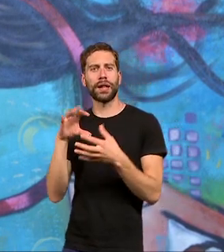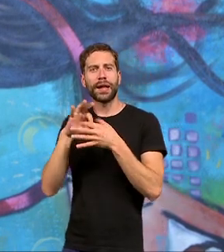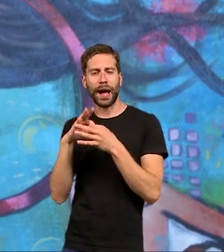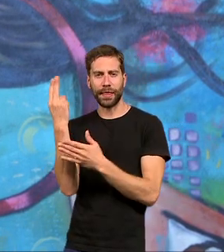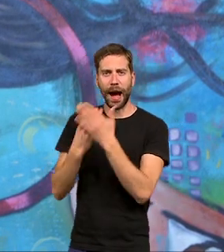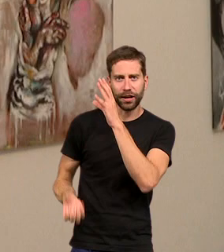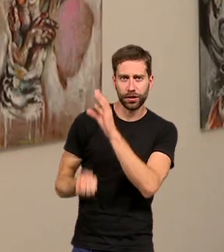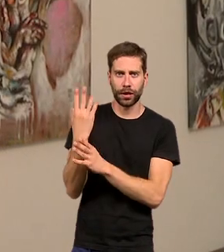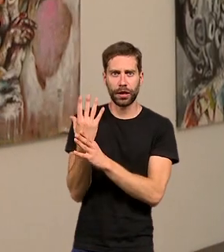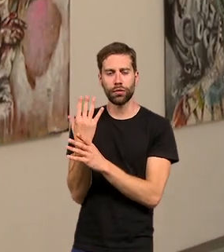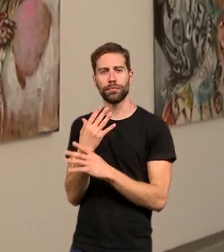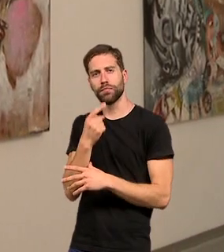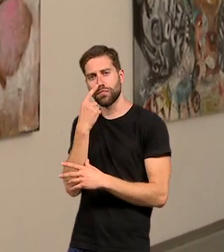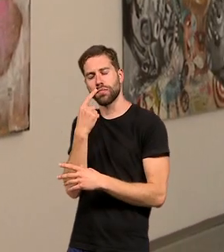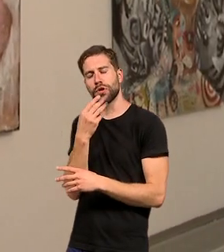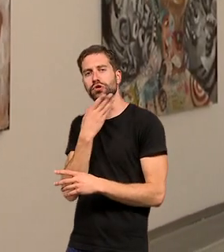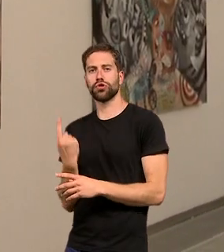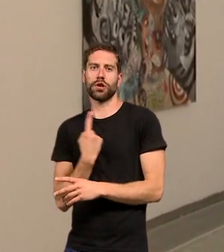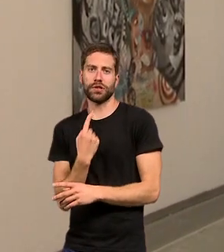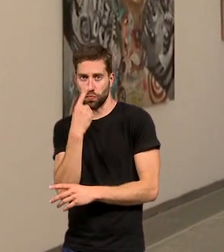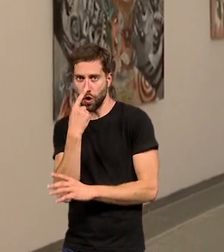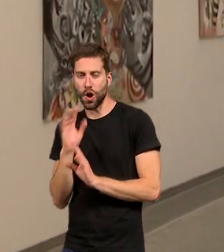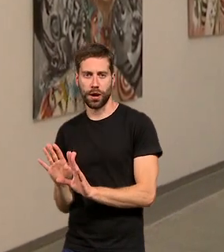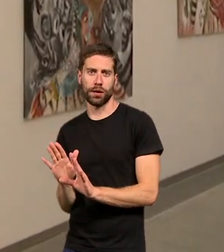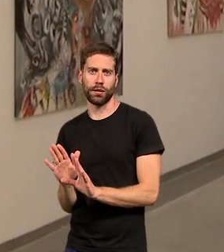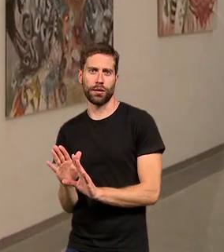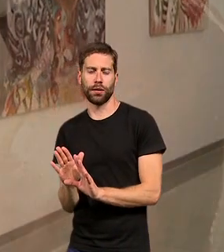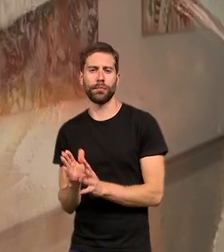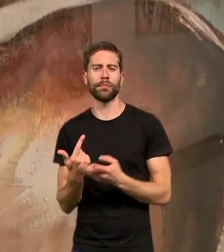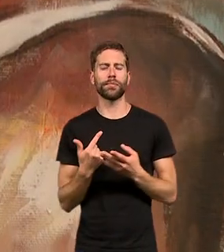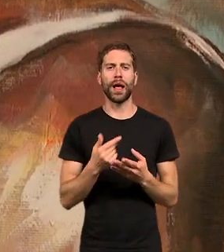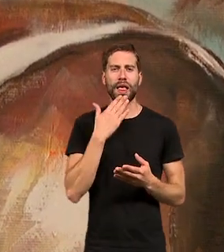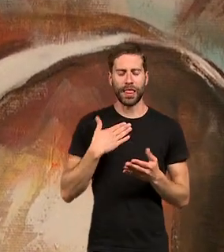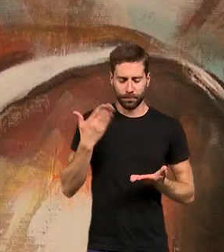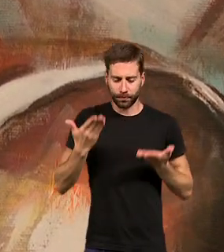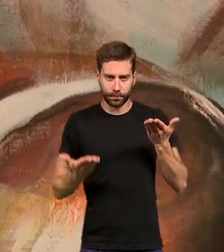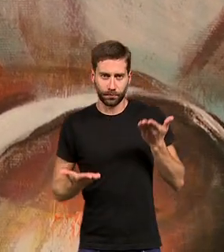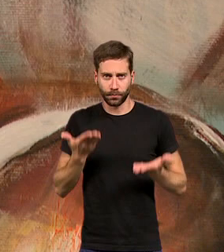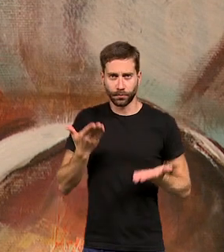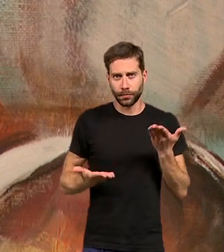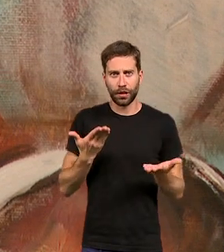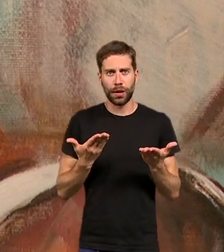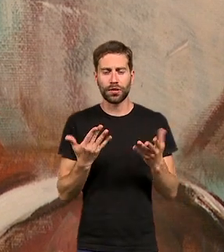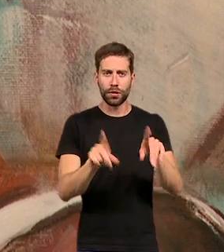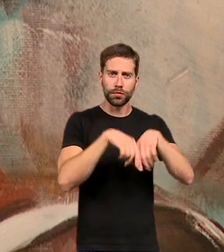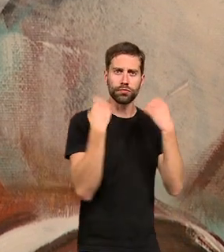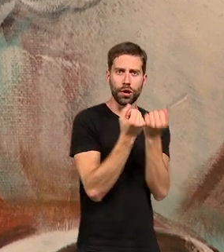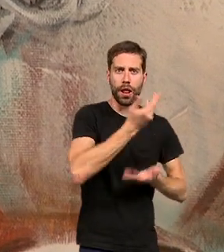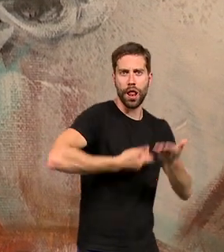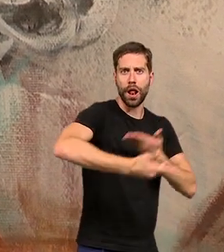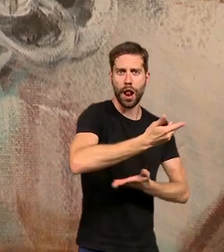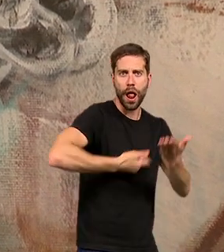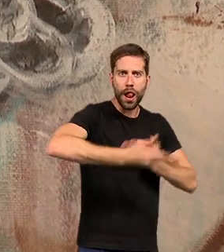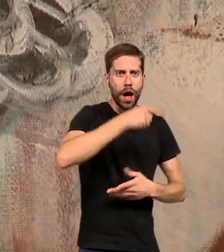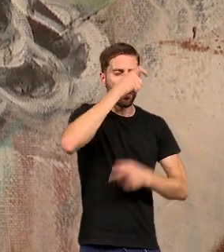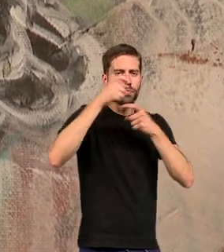extremamente solitária. Mas para manter o equilíbrio do meu ser, eu preciso da parte sociável. Eu